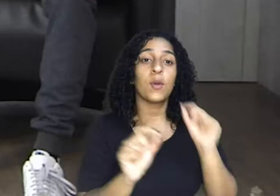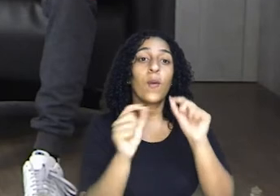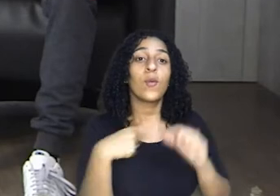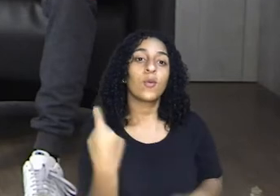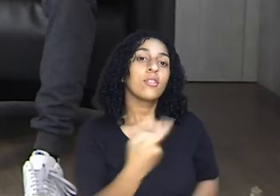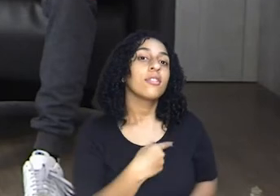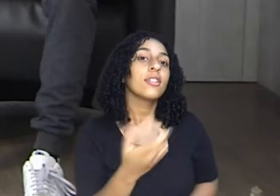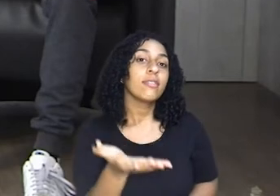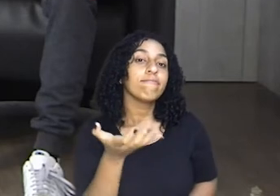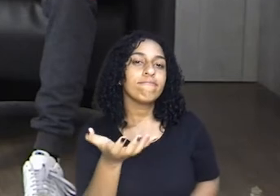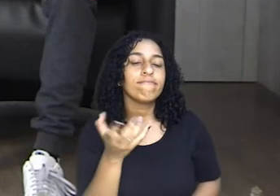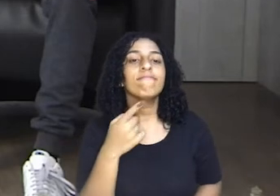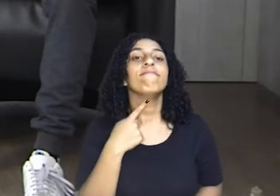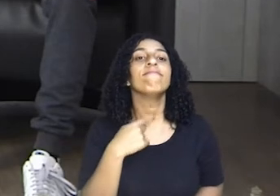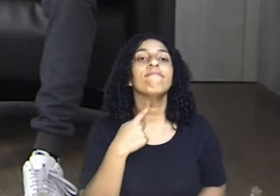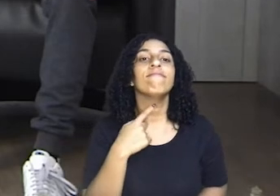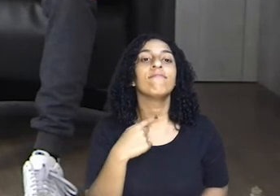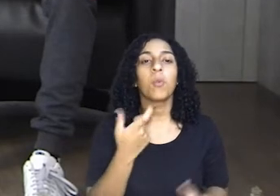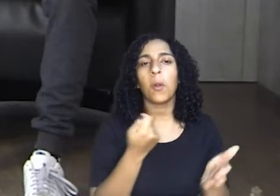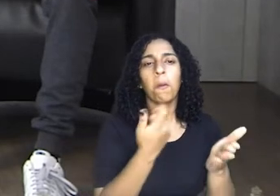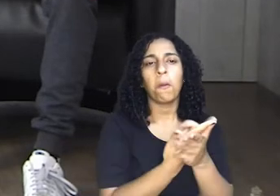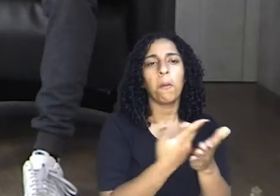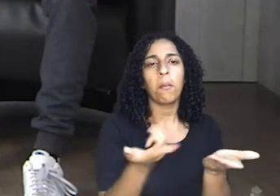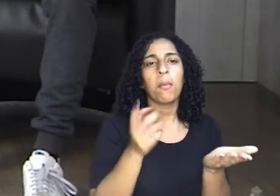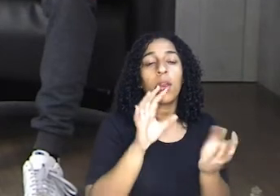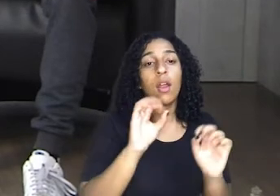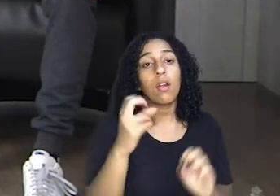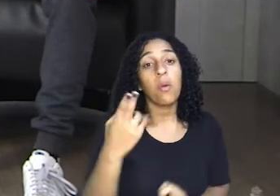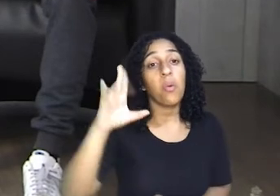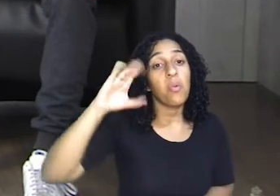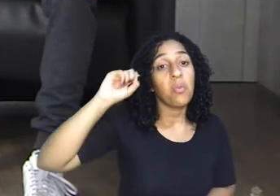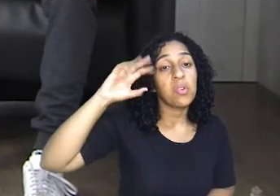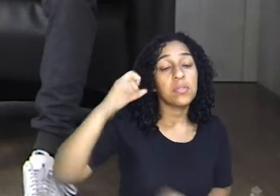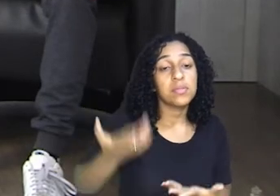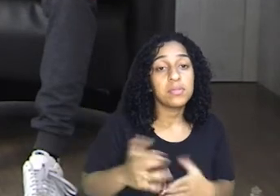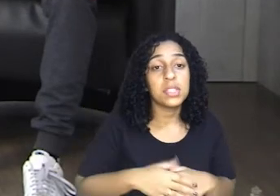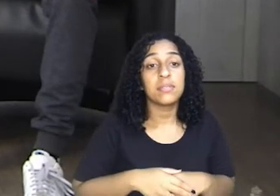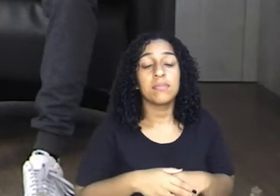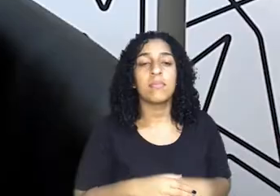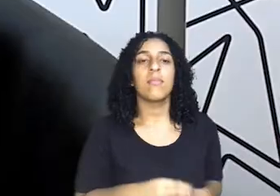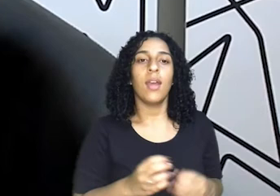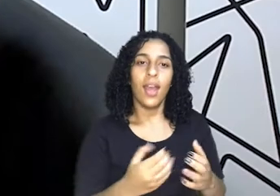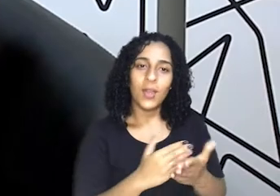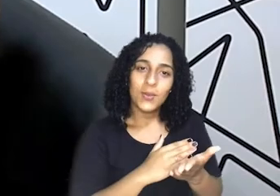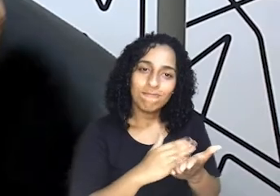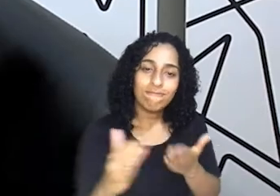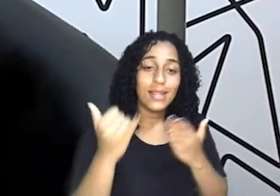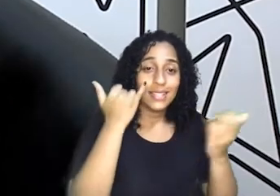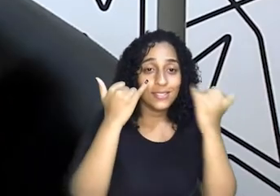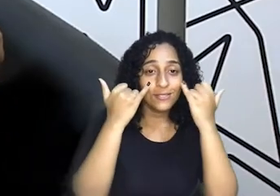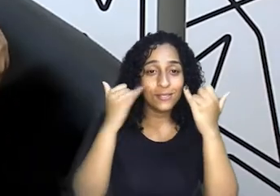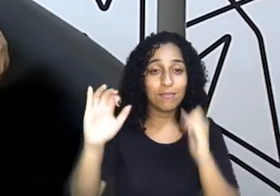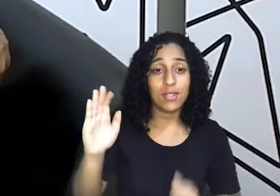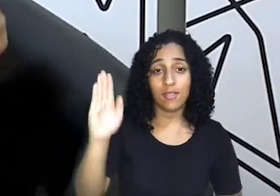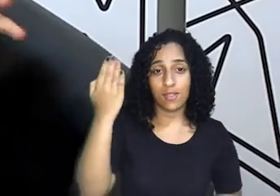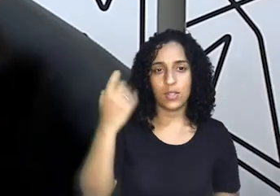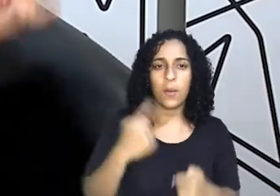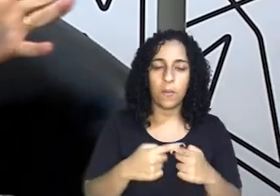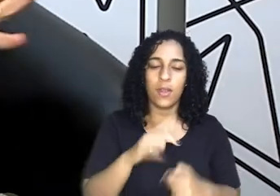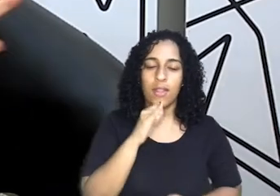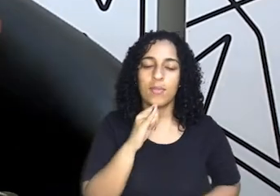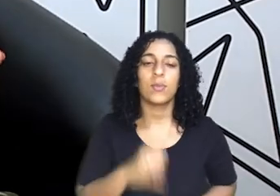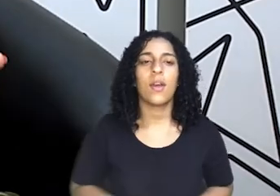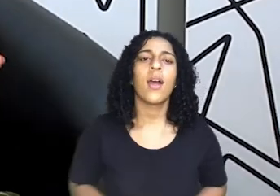sabe do que que a gente quer o quê que a gente quer o quê que a gente quer consumir o que que a gente quer ouvir E aí dá like se cria a fake News